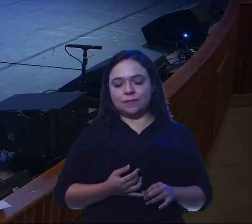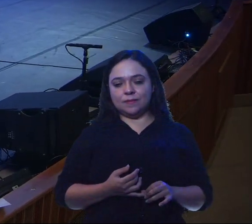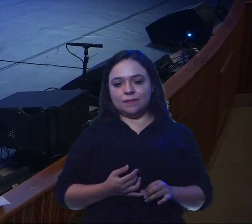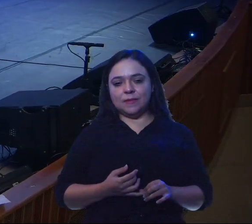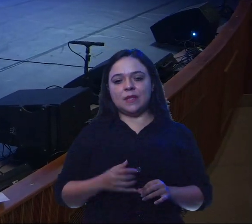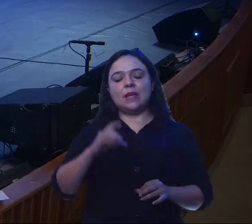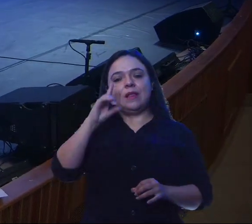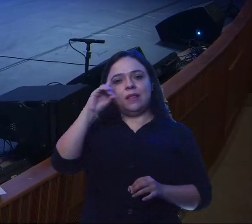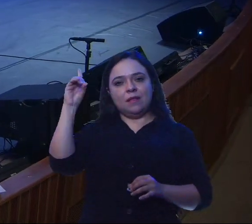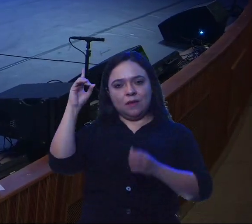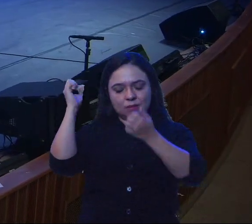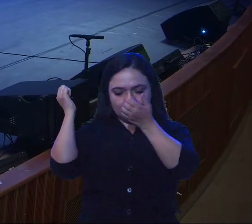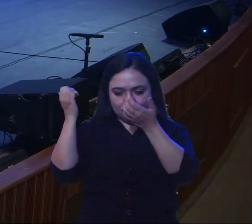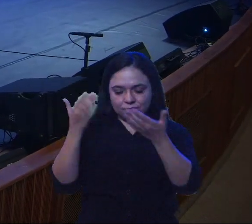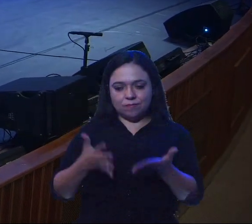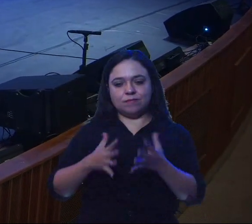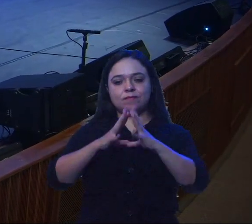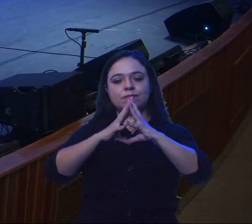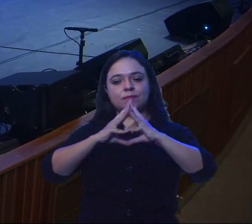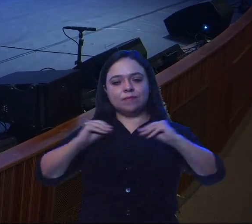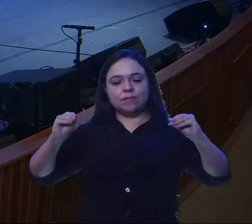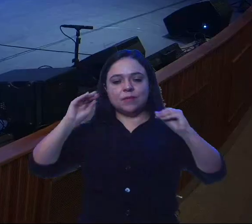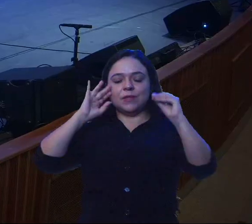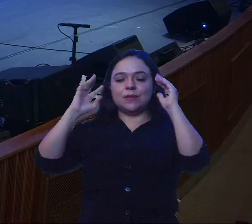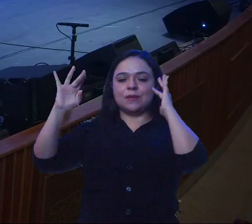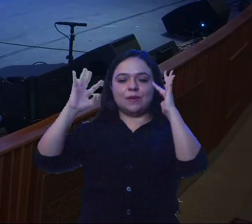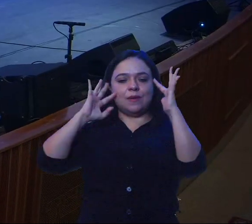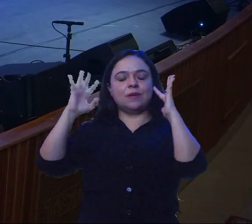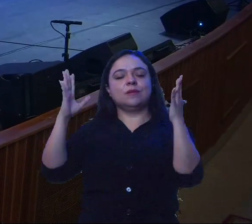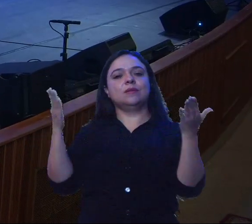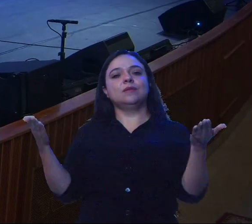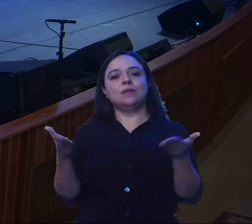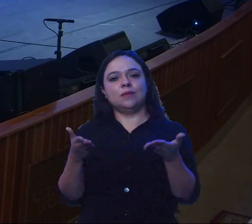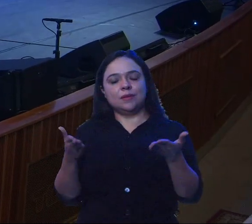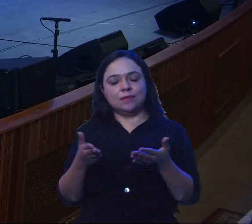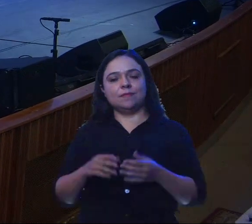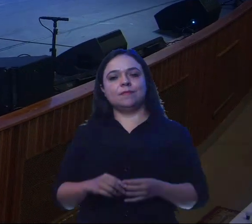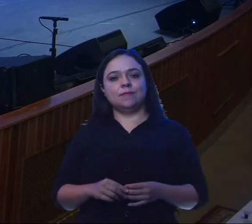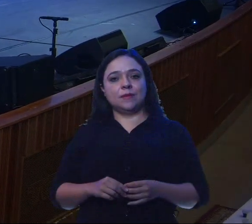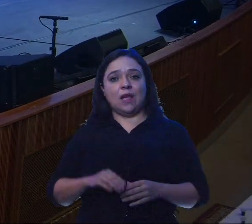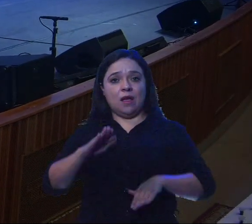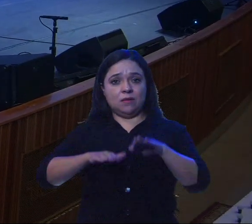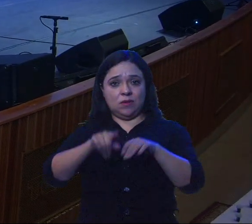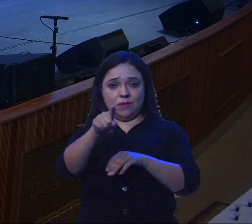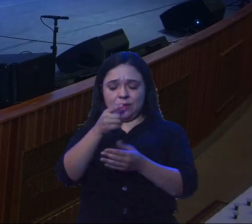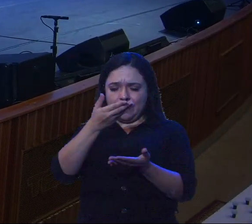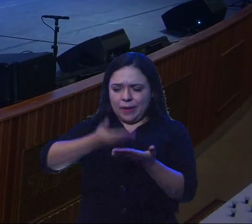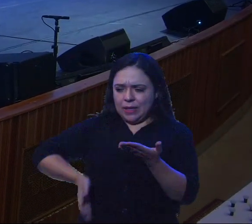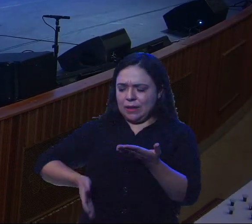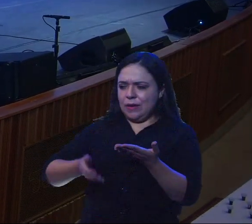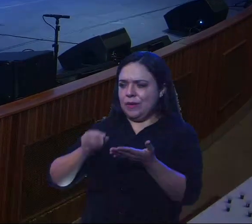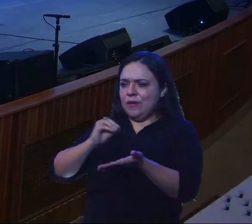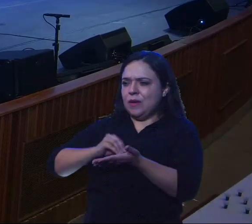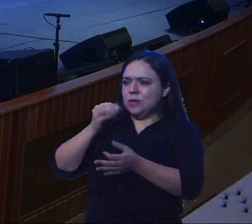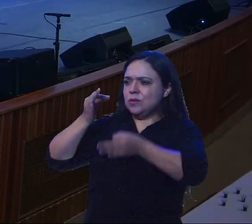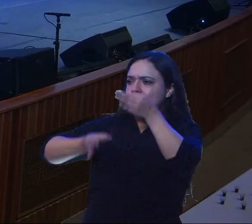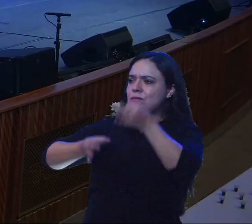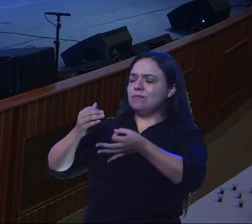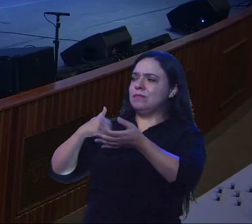Deus está restaurando sonhos hoje aqui. Sonhos que talvez tenham se perdido, foram